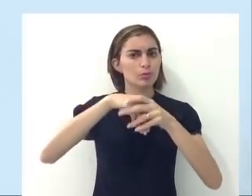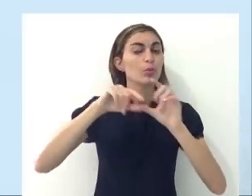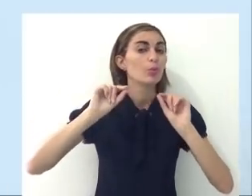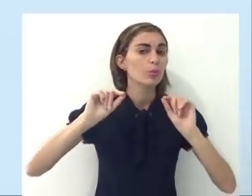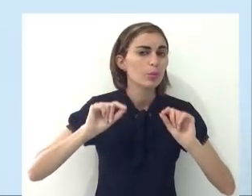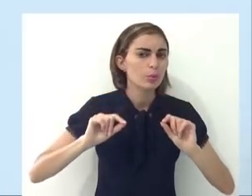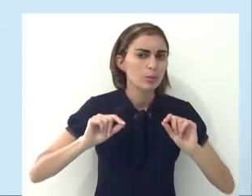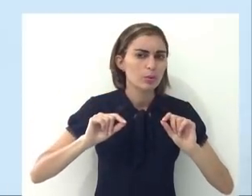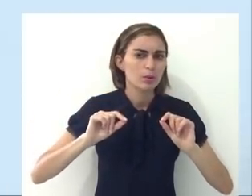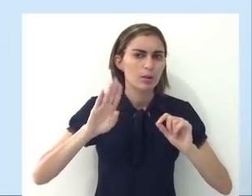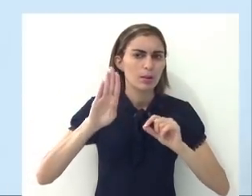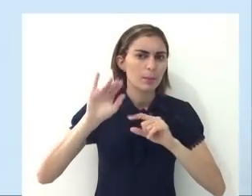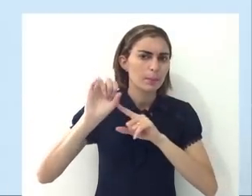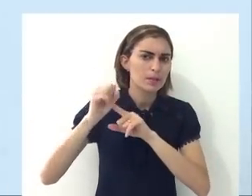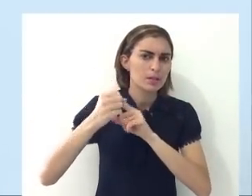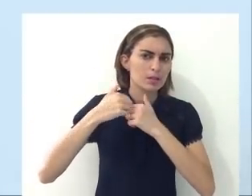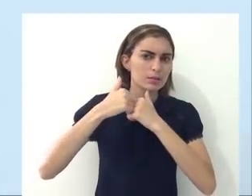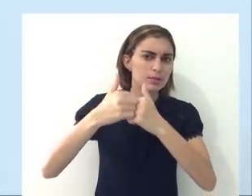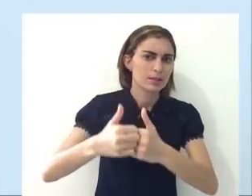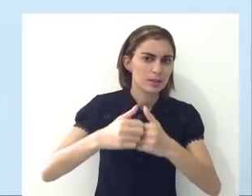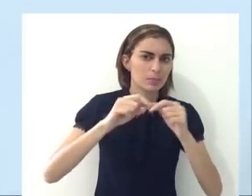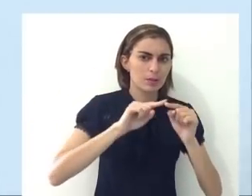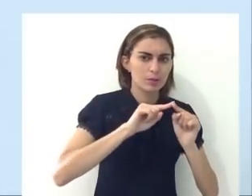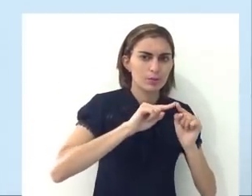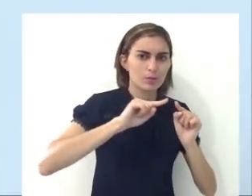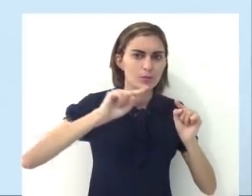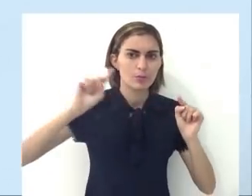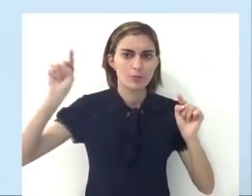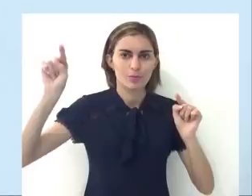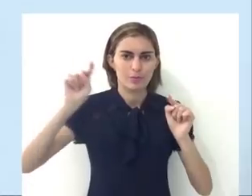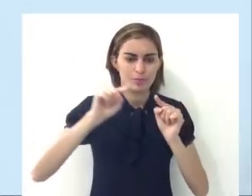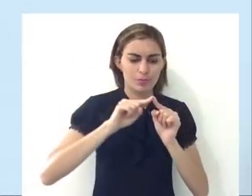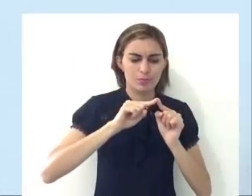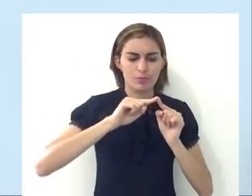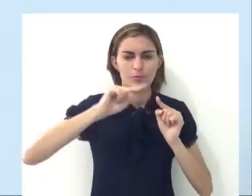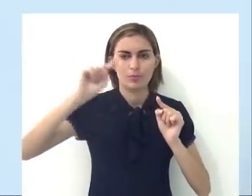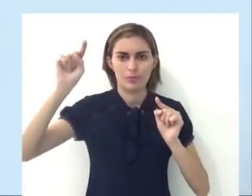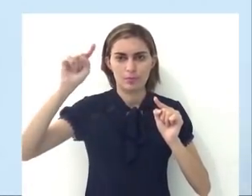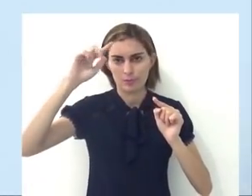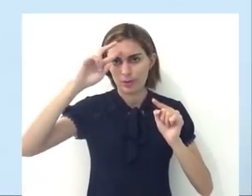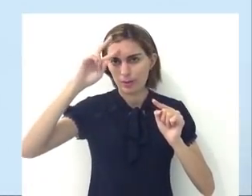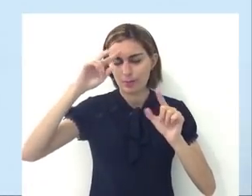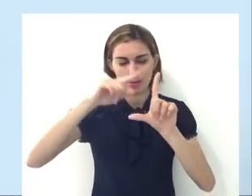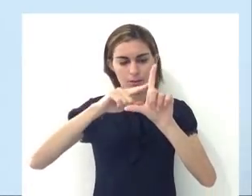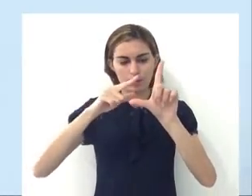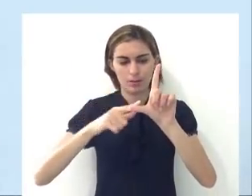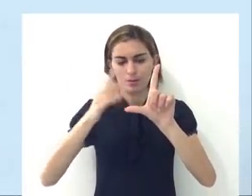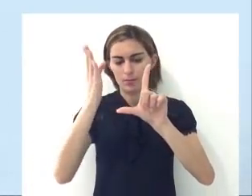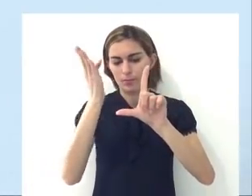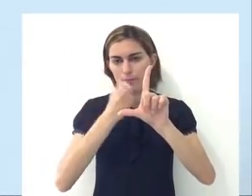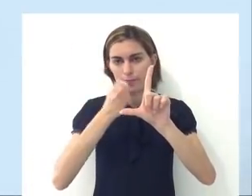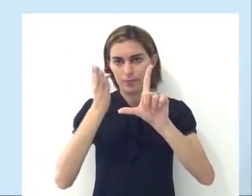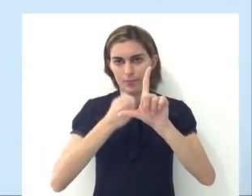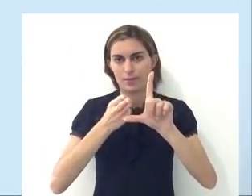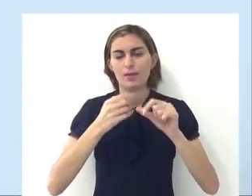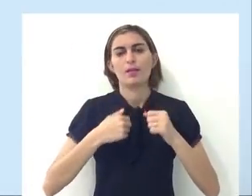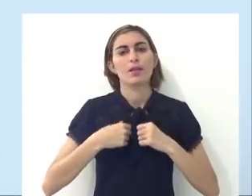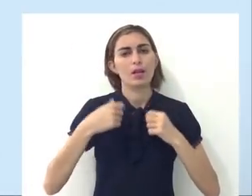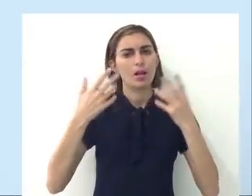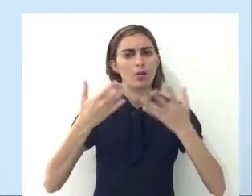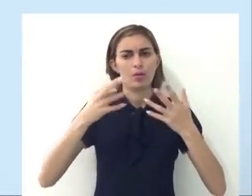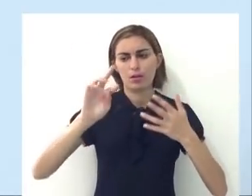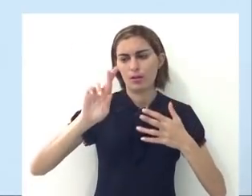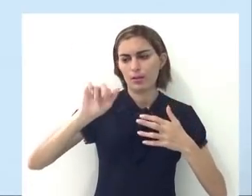bissetriz, para quem esqueceu, é aquele segmento que divide o ângulo na metade, beleza? Agora, as propriedades